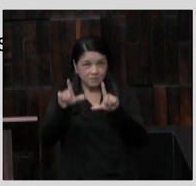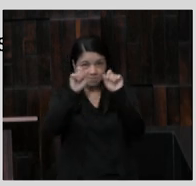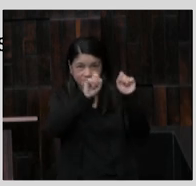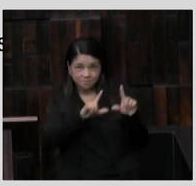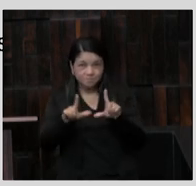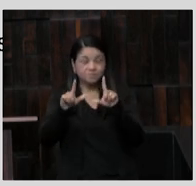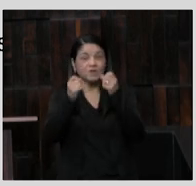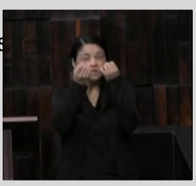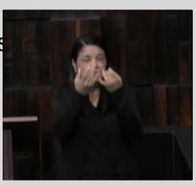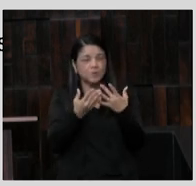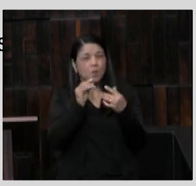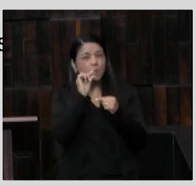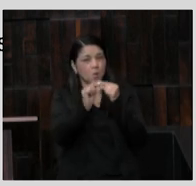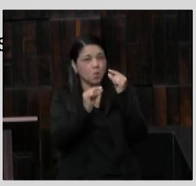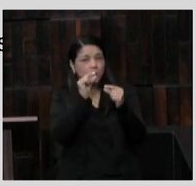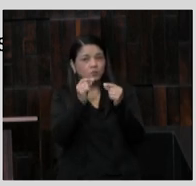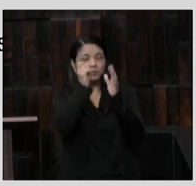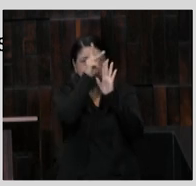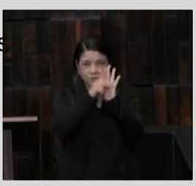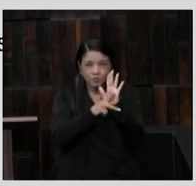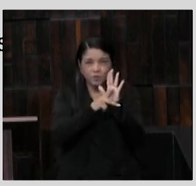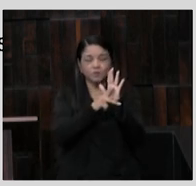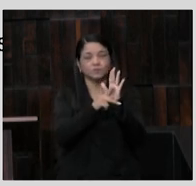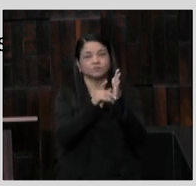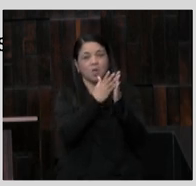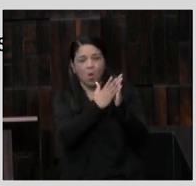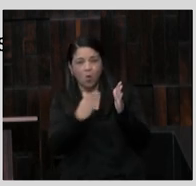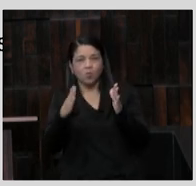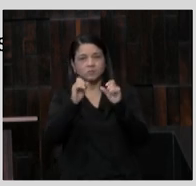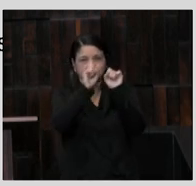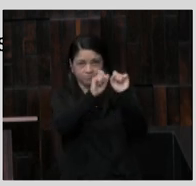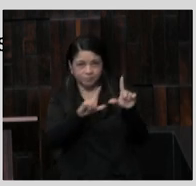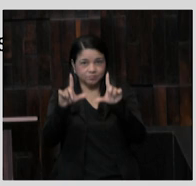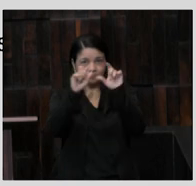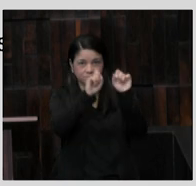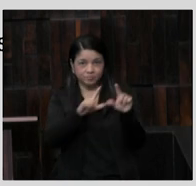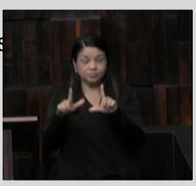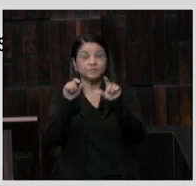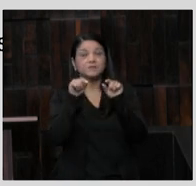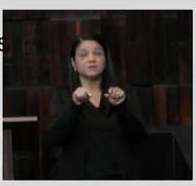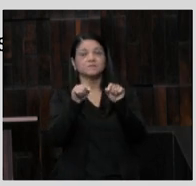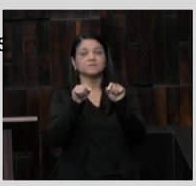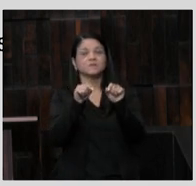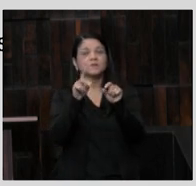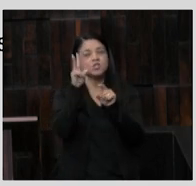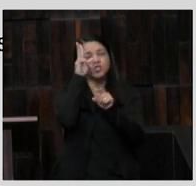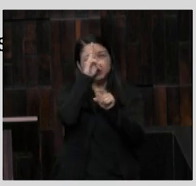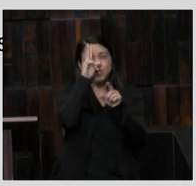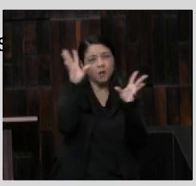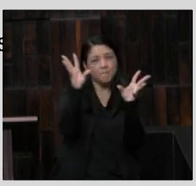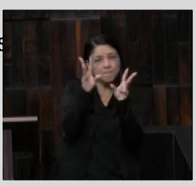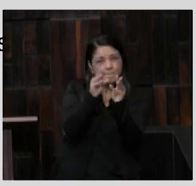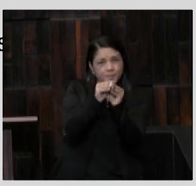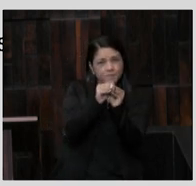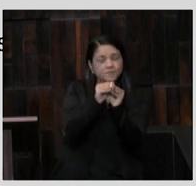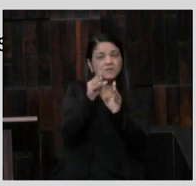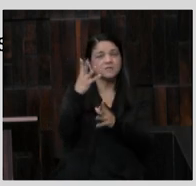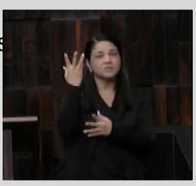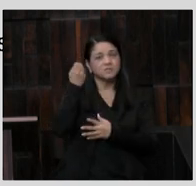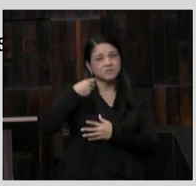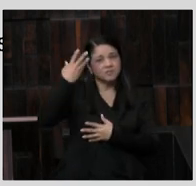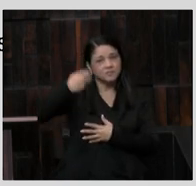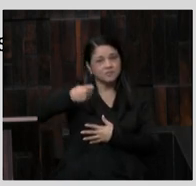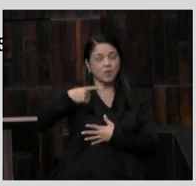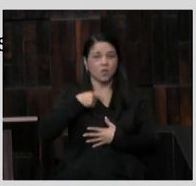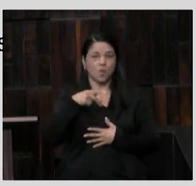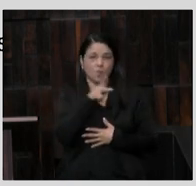pouquinho desse projeto ao longo da apresentação. Aqui tem um breve histórico, né, uma breve descrição minha. Eu sou